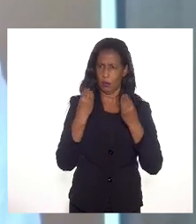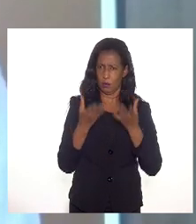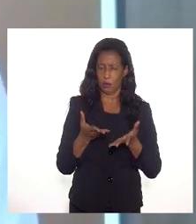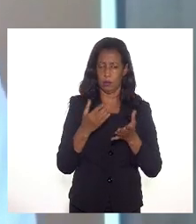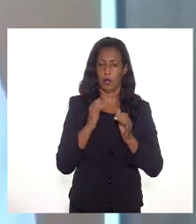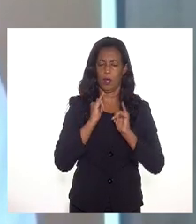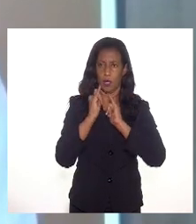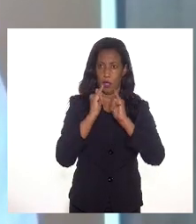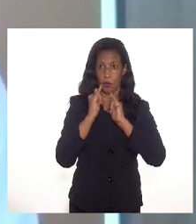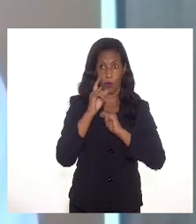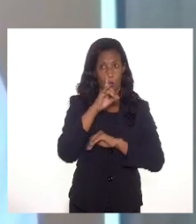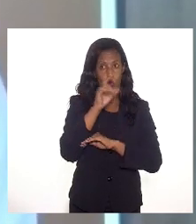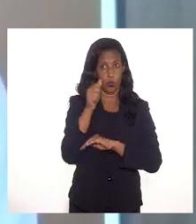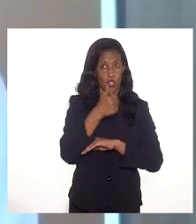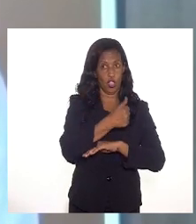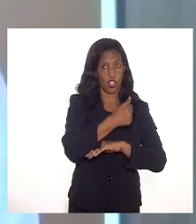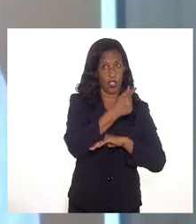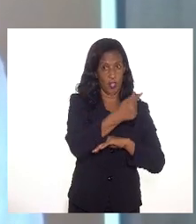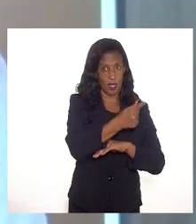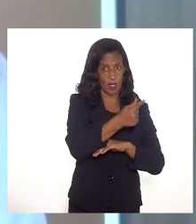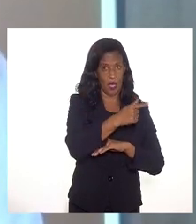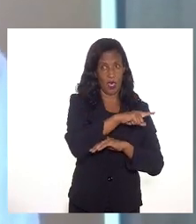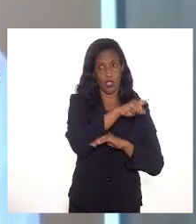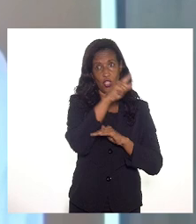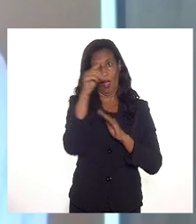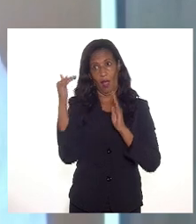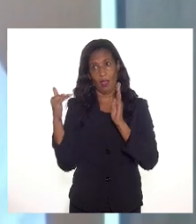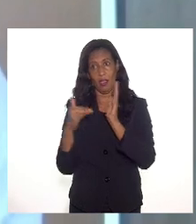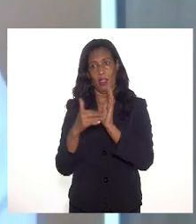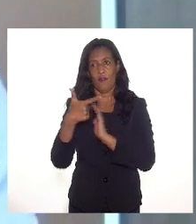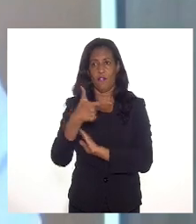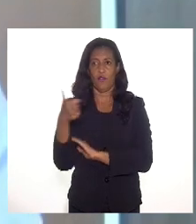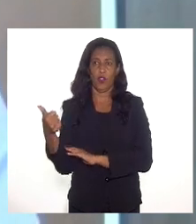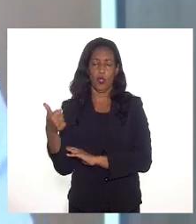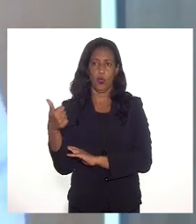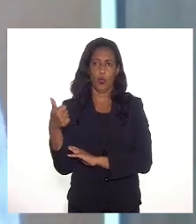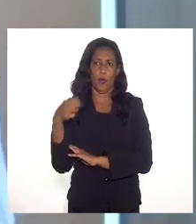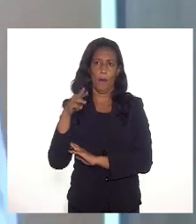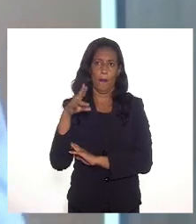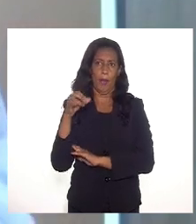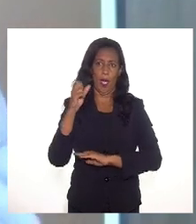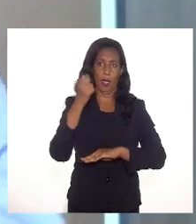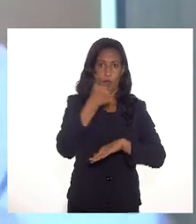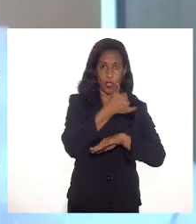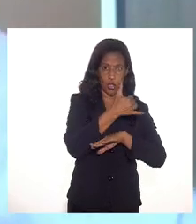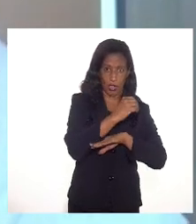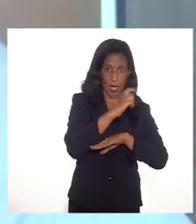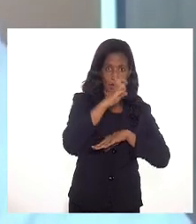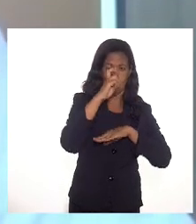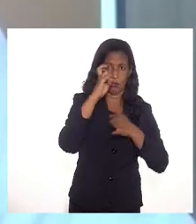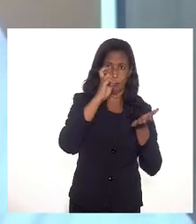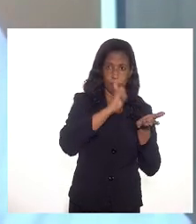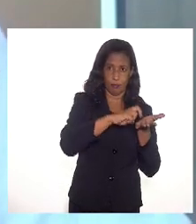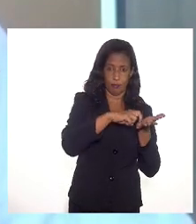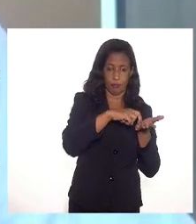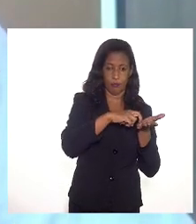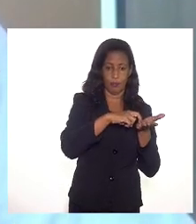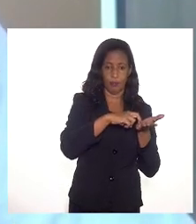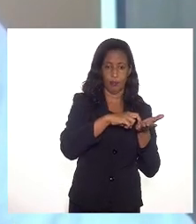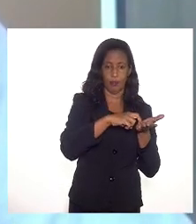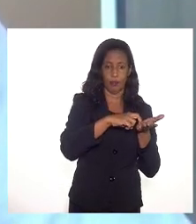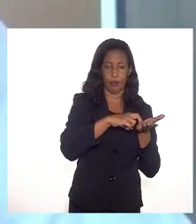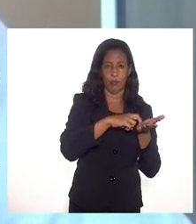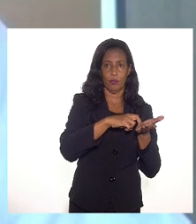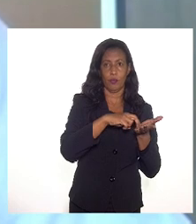informando o prazo de 17 até o dia 21, das 10 até o dia